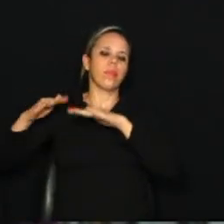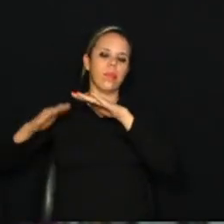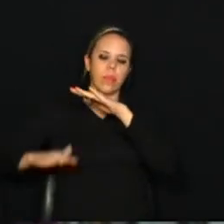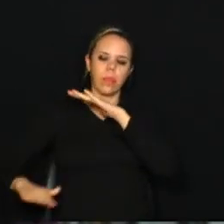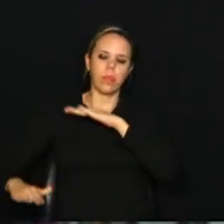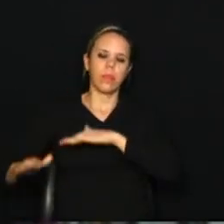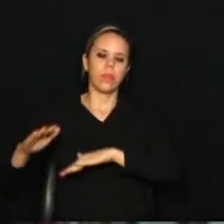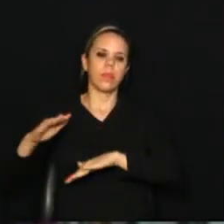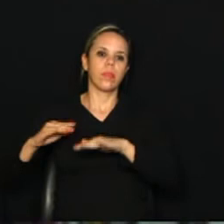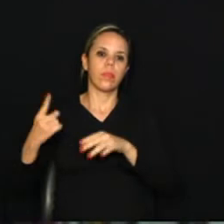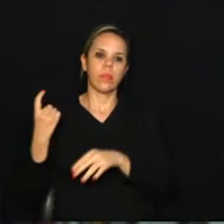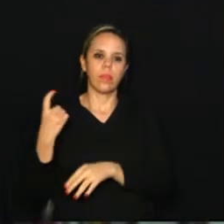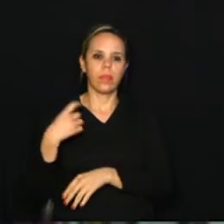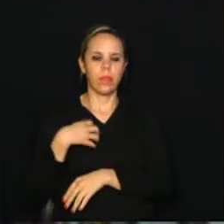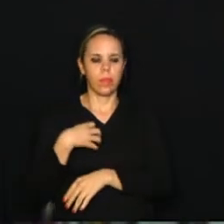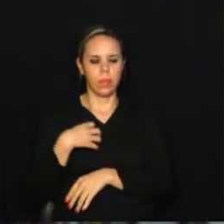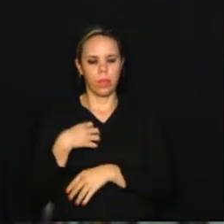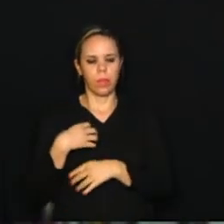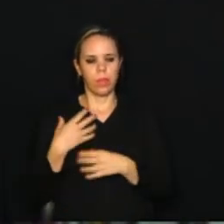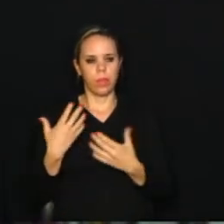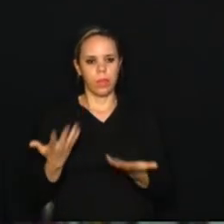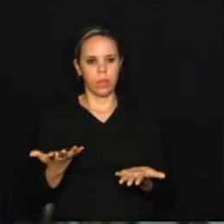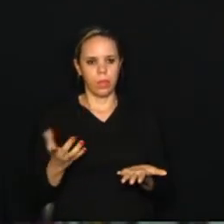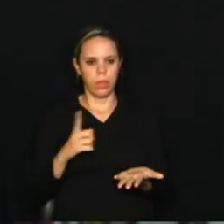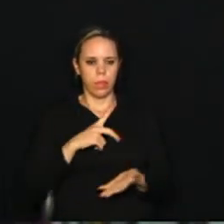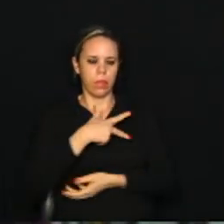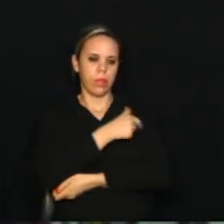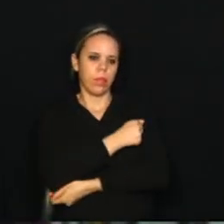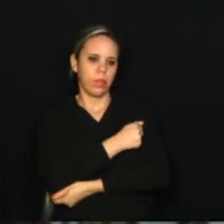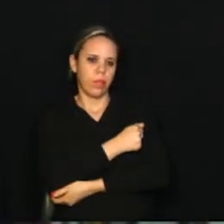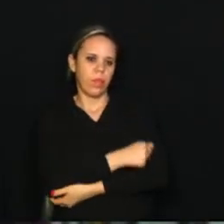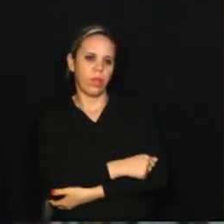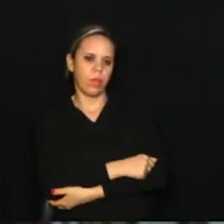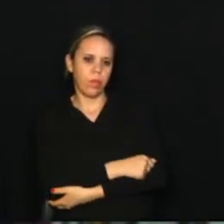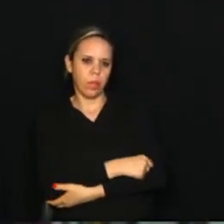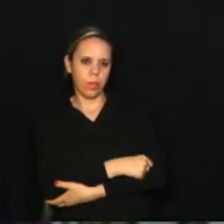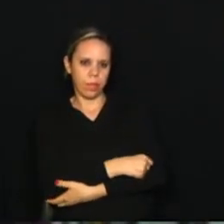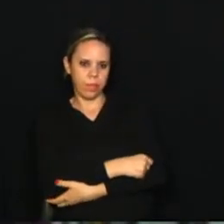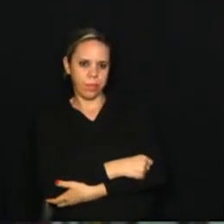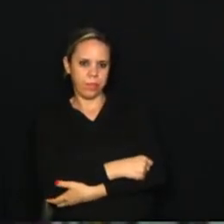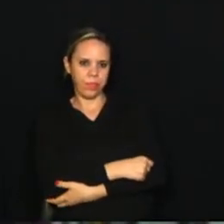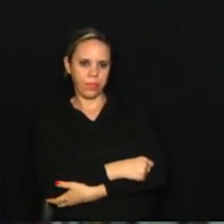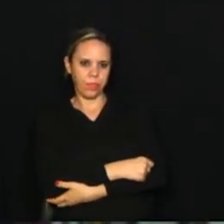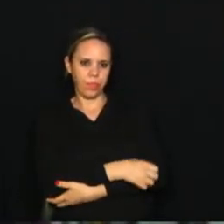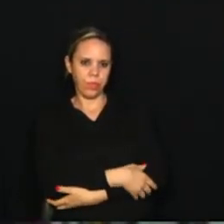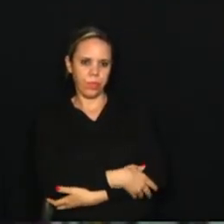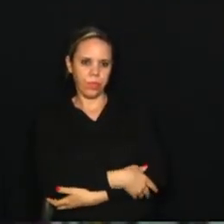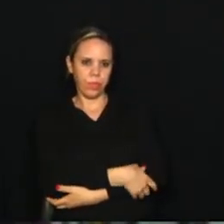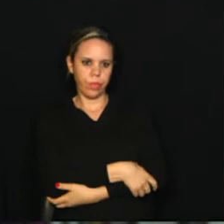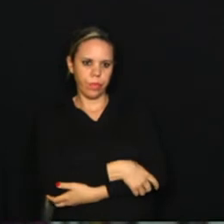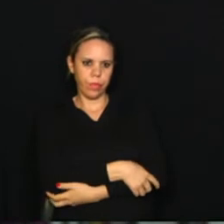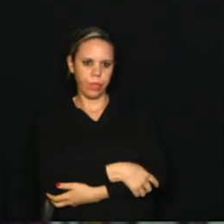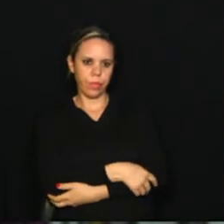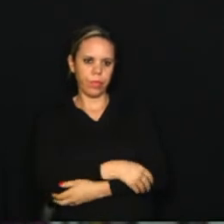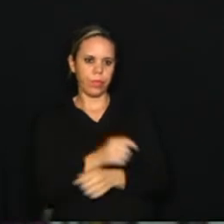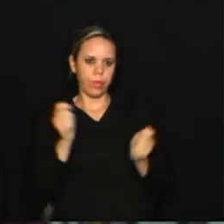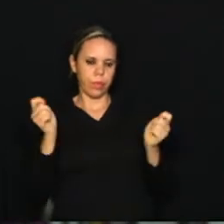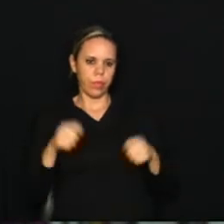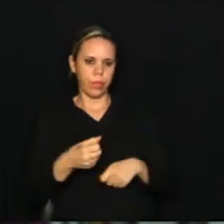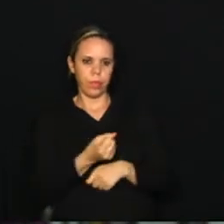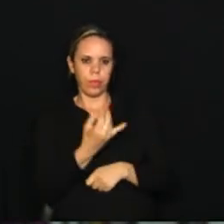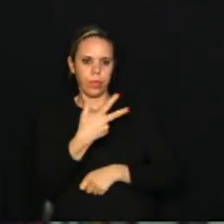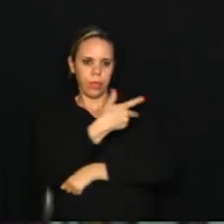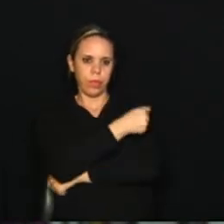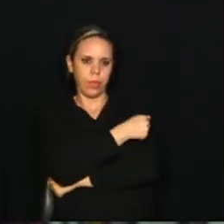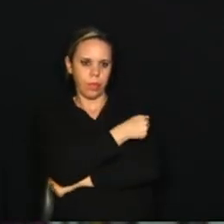O único jeito é ter vacina, né? A capacidade de